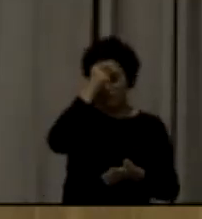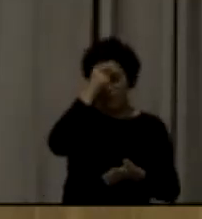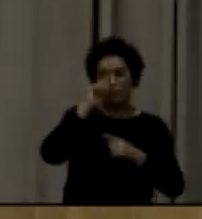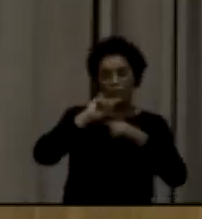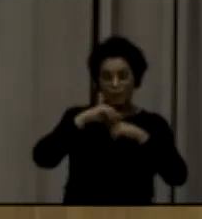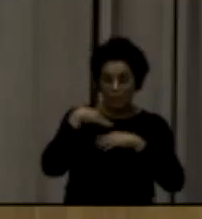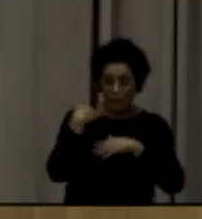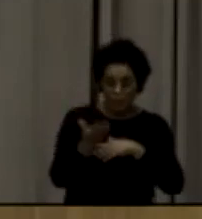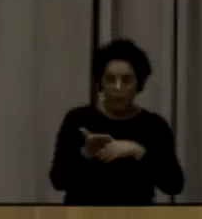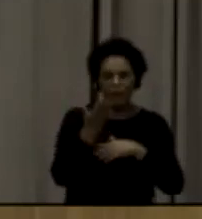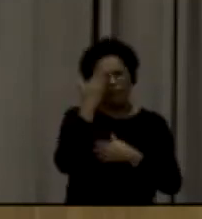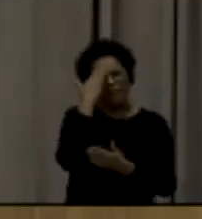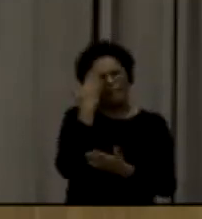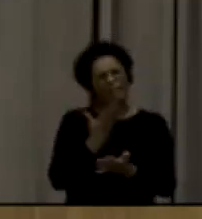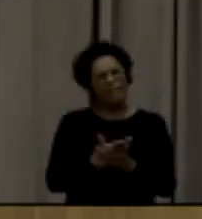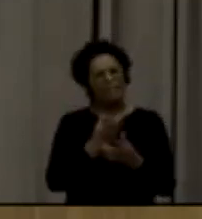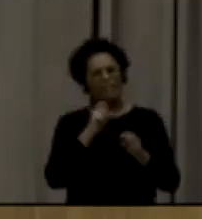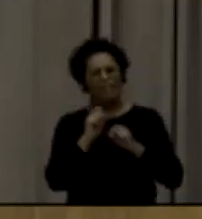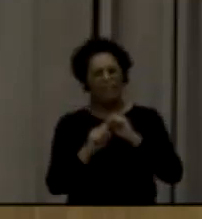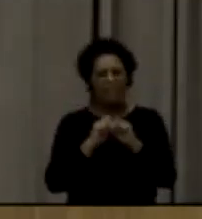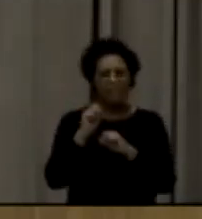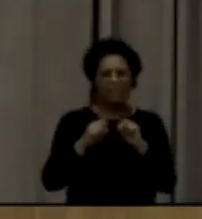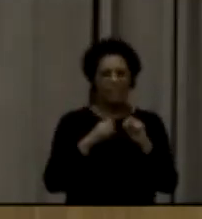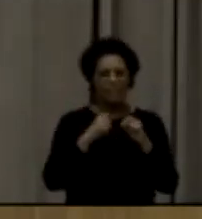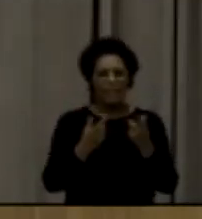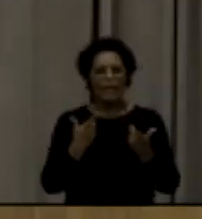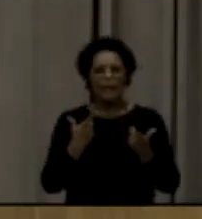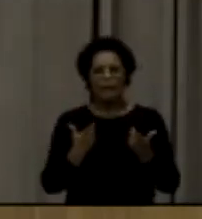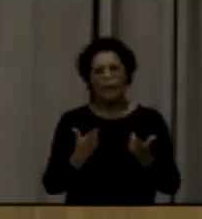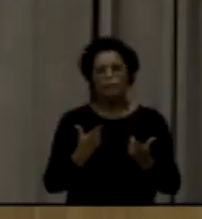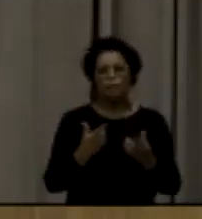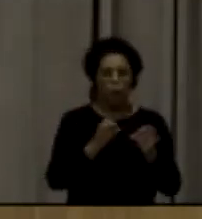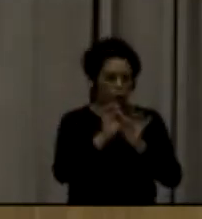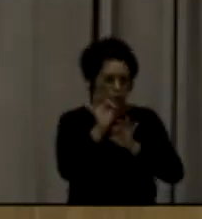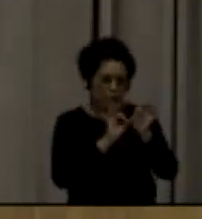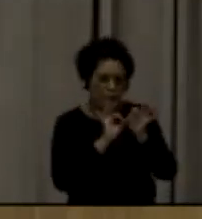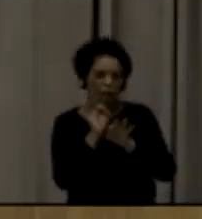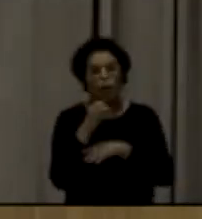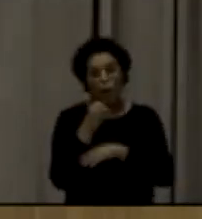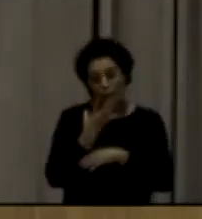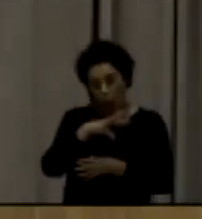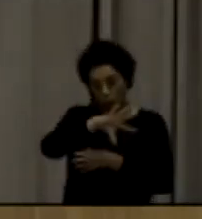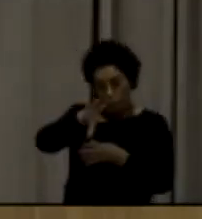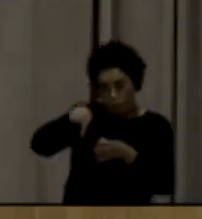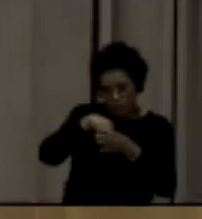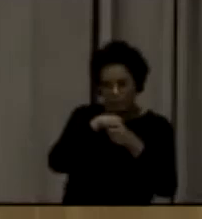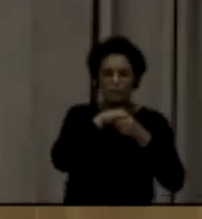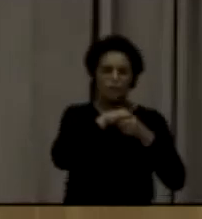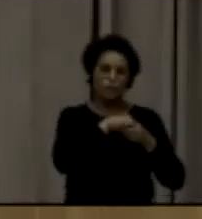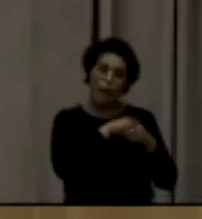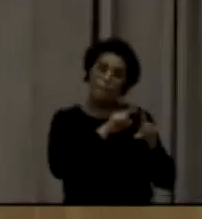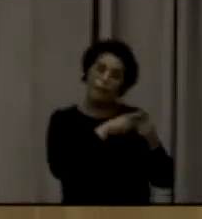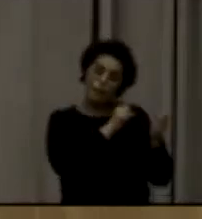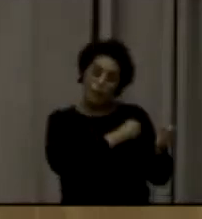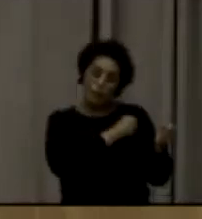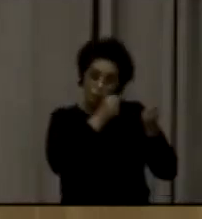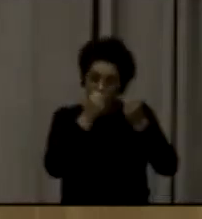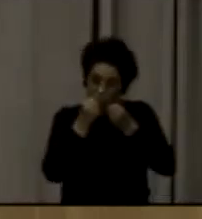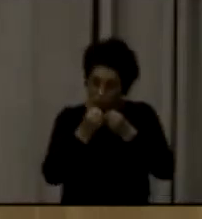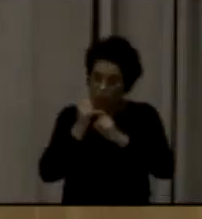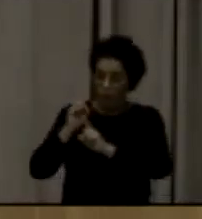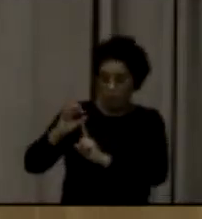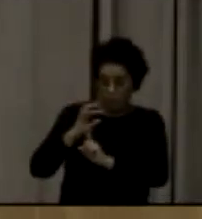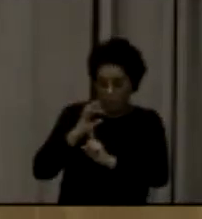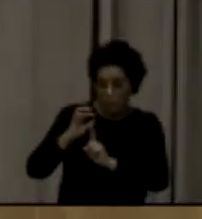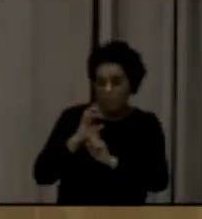Depois, eu acredito que nós teremos que fazer o que é bom entre nós, mas nós temos aí os poderosos, né?